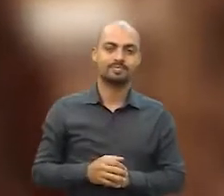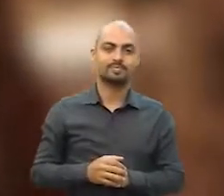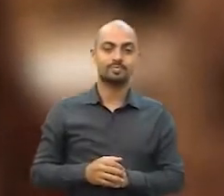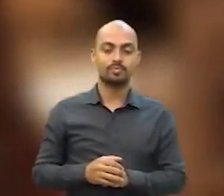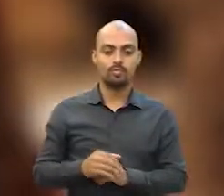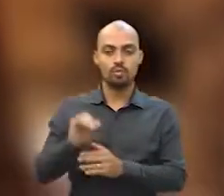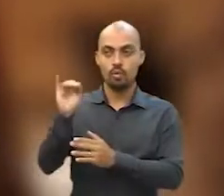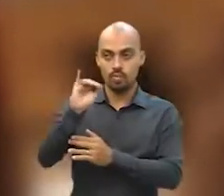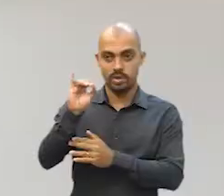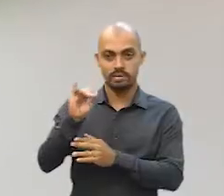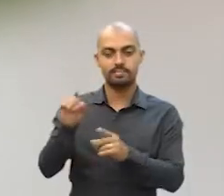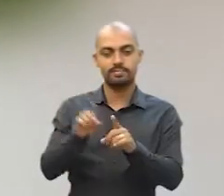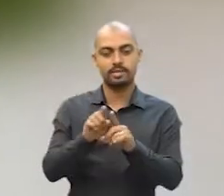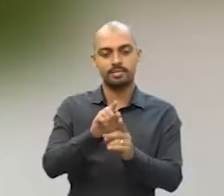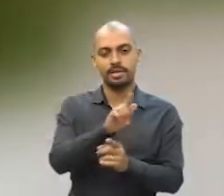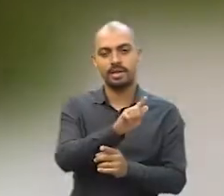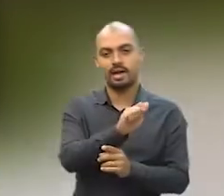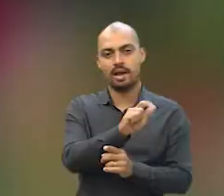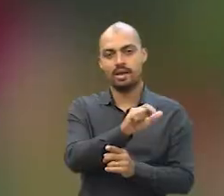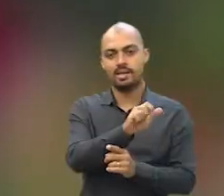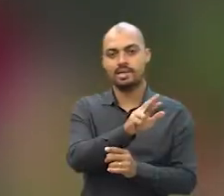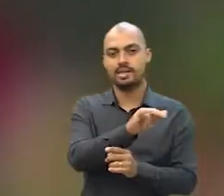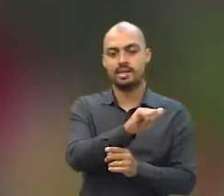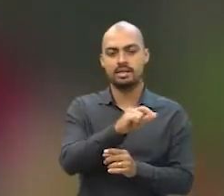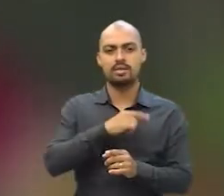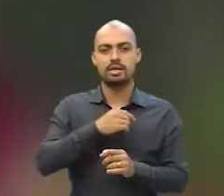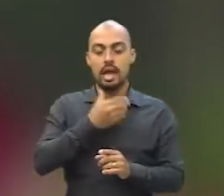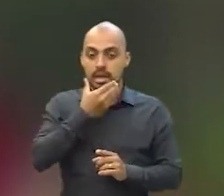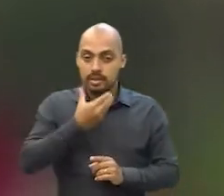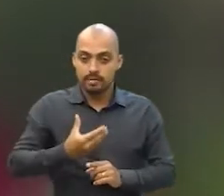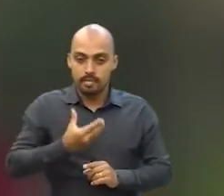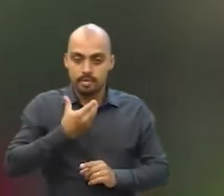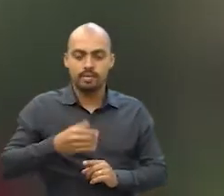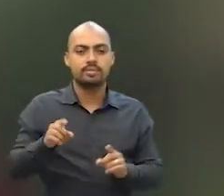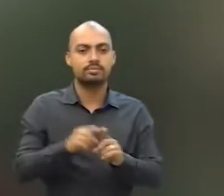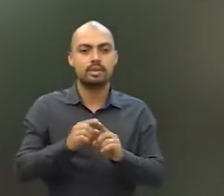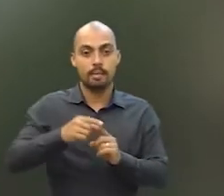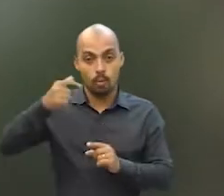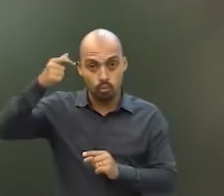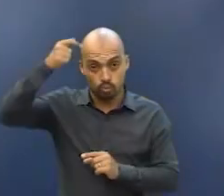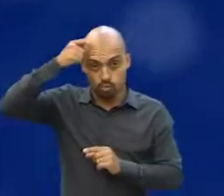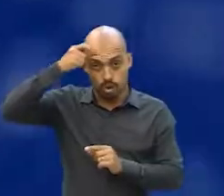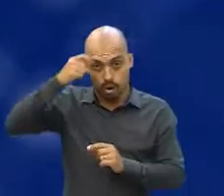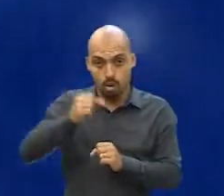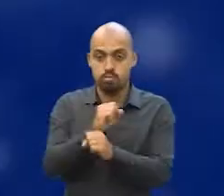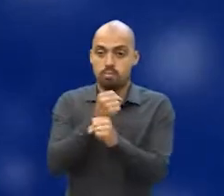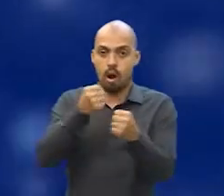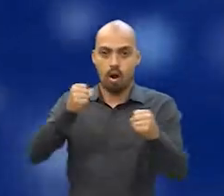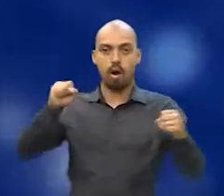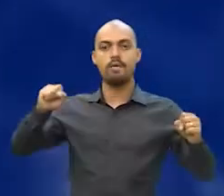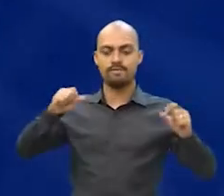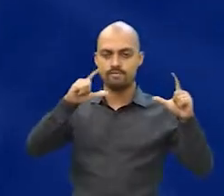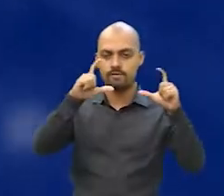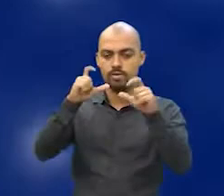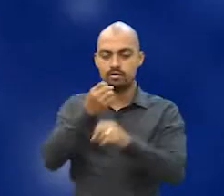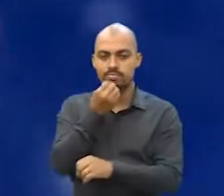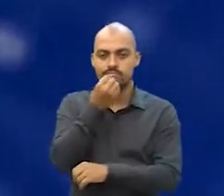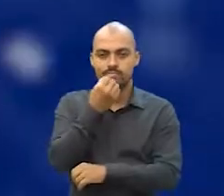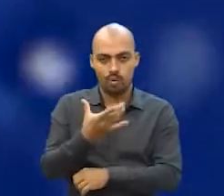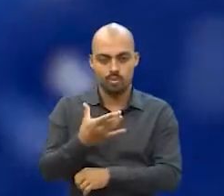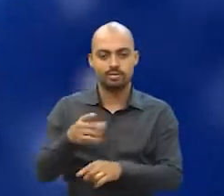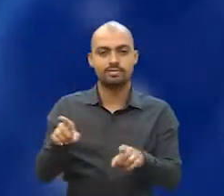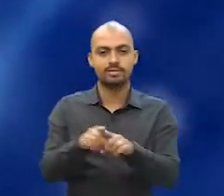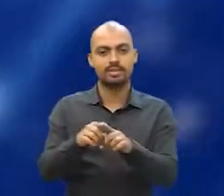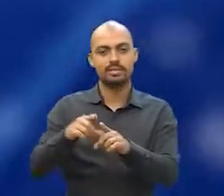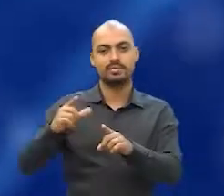Iguatemi, também no Galeria, tem o Ursão e o Papai Noel gigante, que sempre rendem boas fotos. E dessa vez também terão